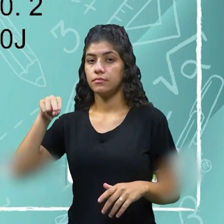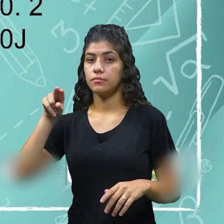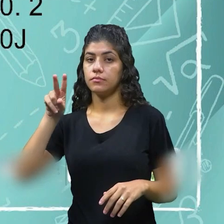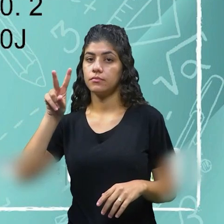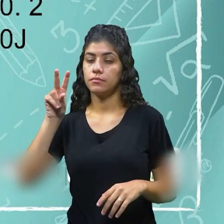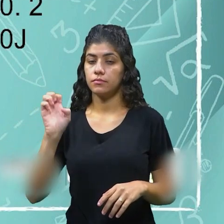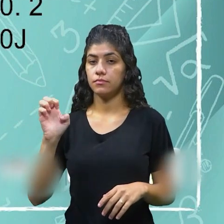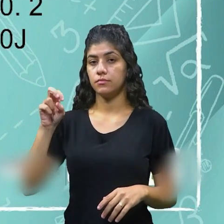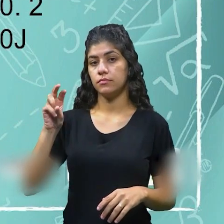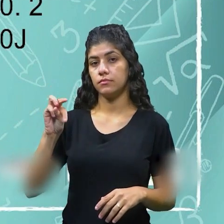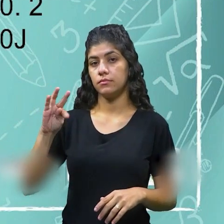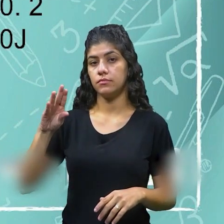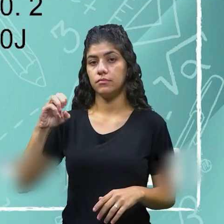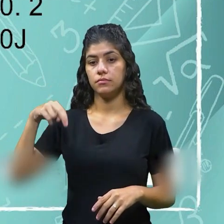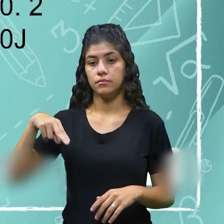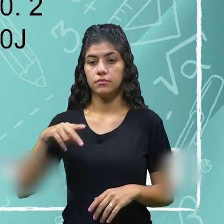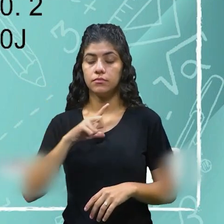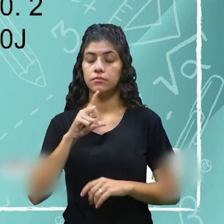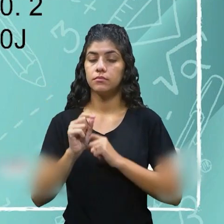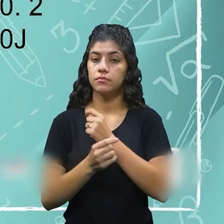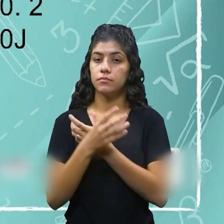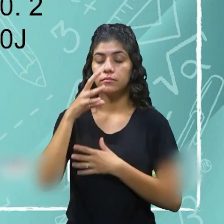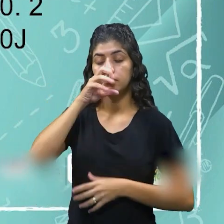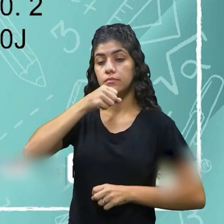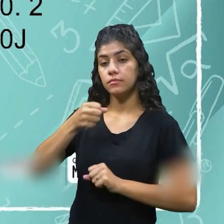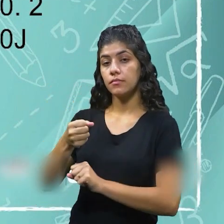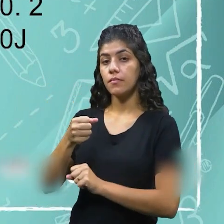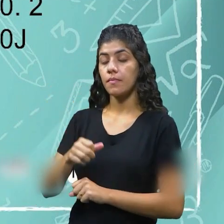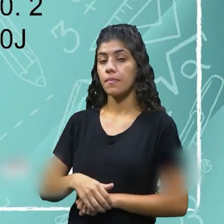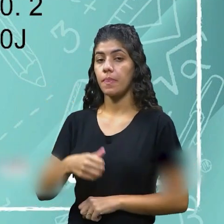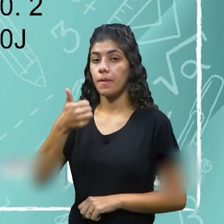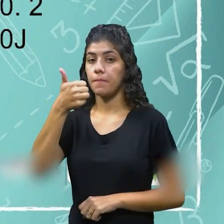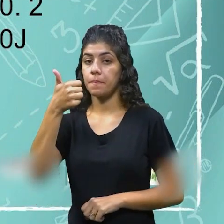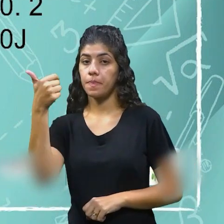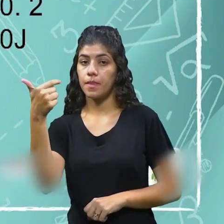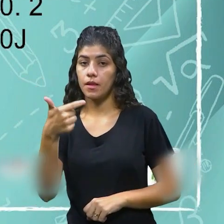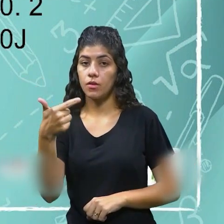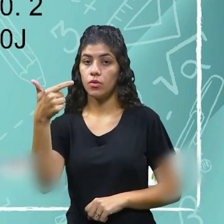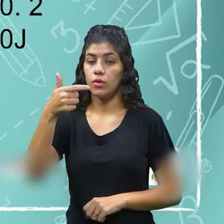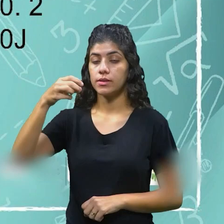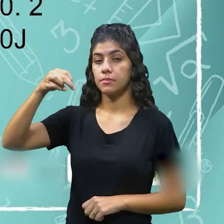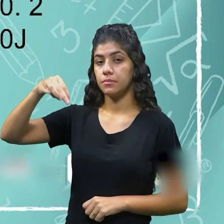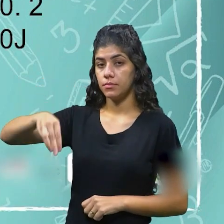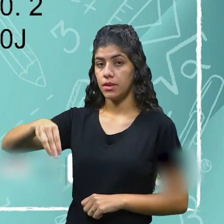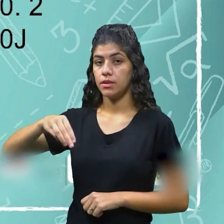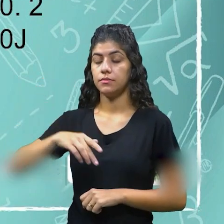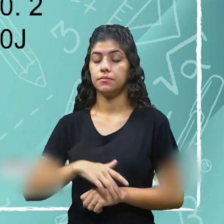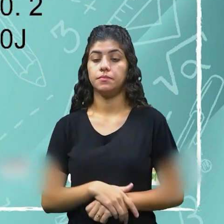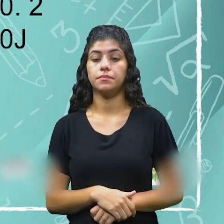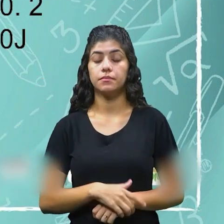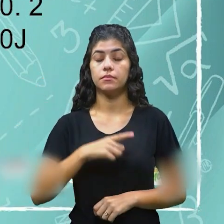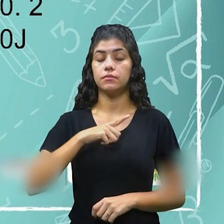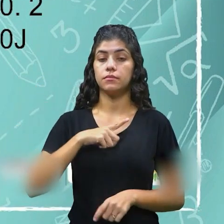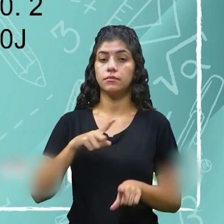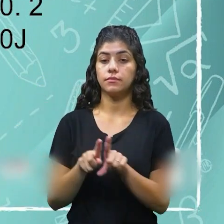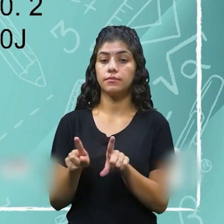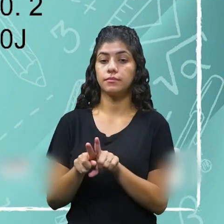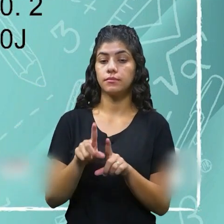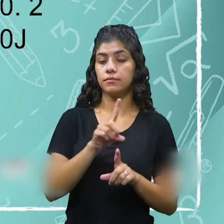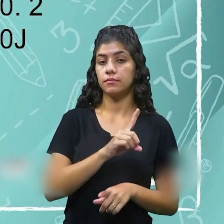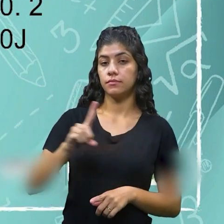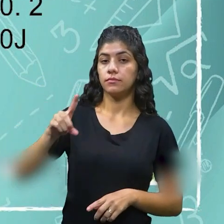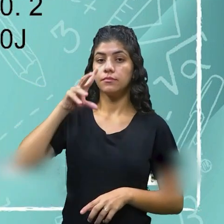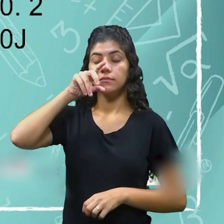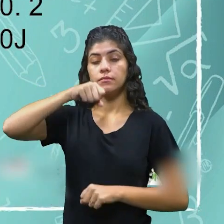Então você tem uma força de 10 newtons quando se desloca a uma distância de 2 metros. Então você tem aqui deslocamento